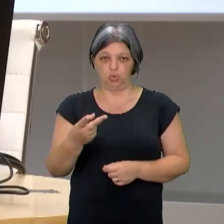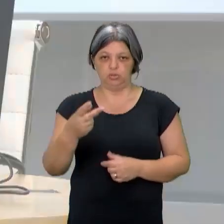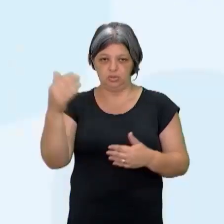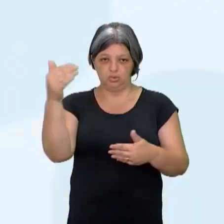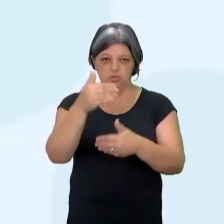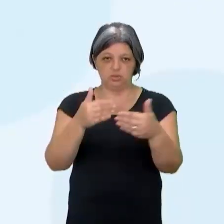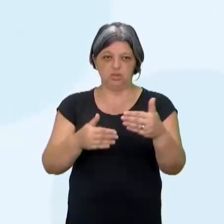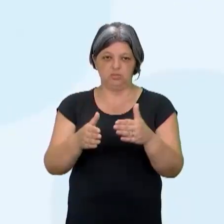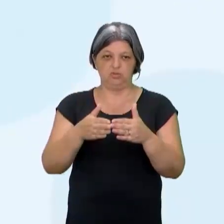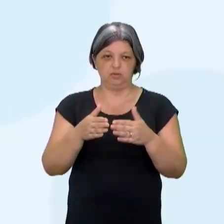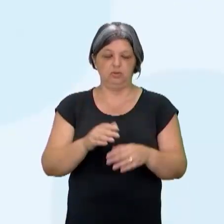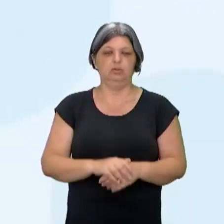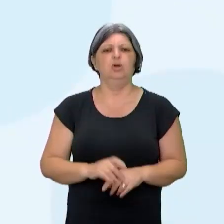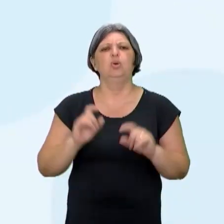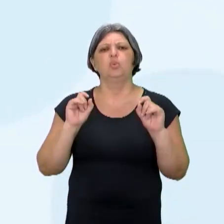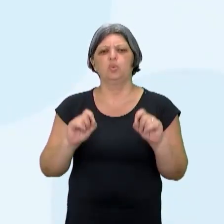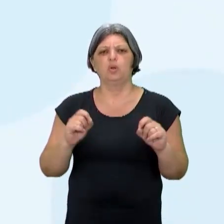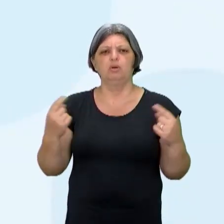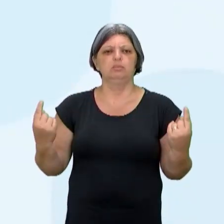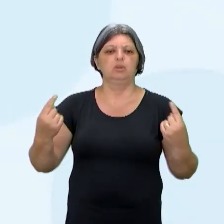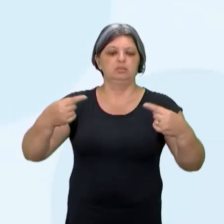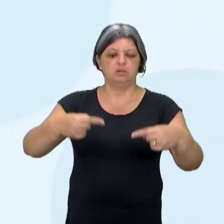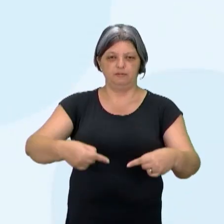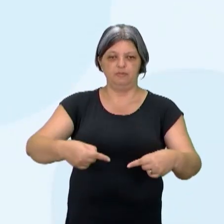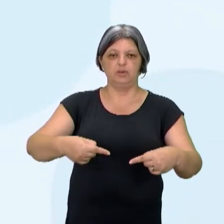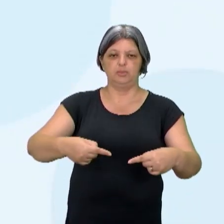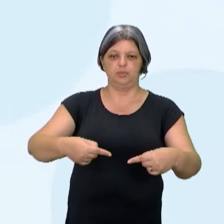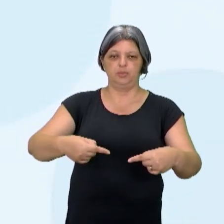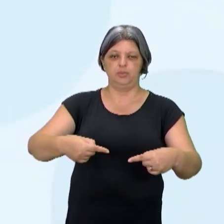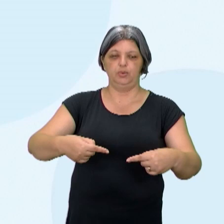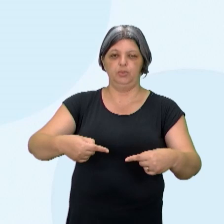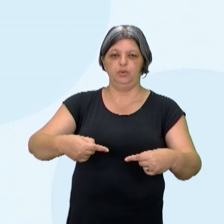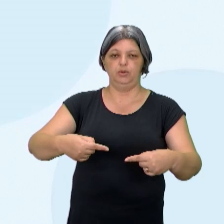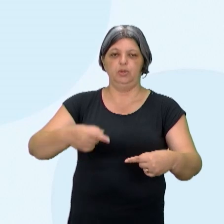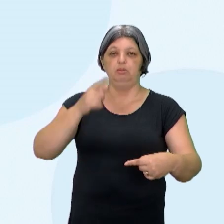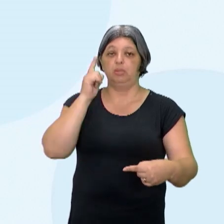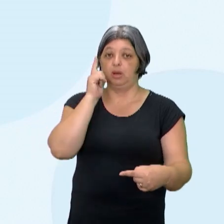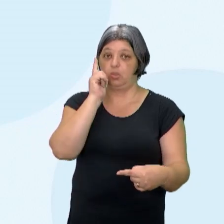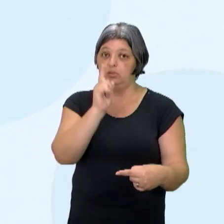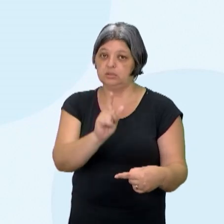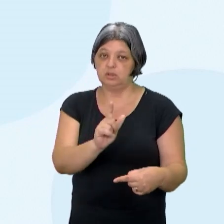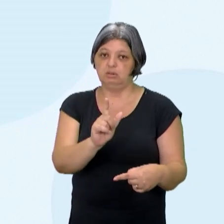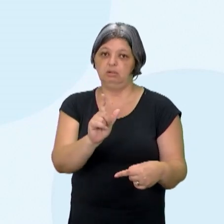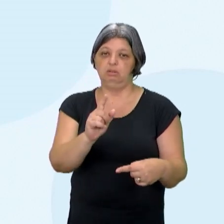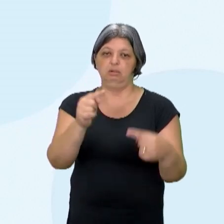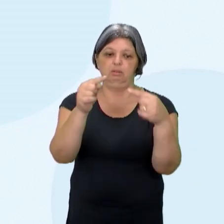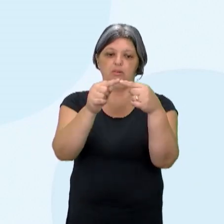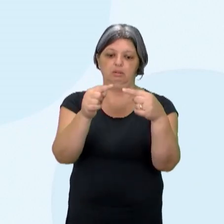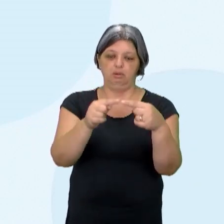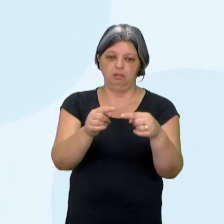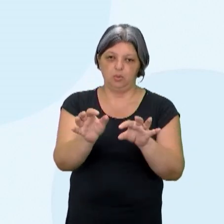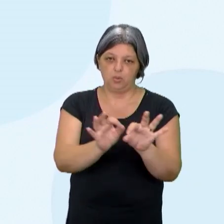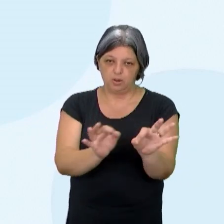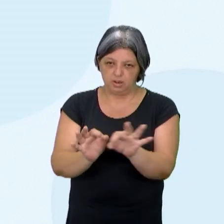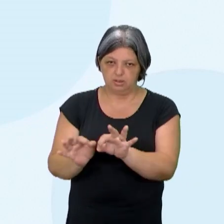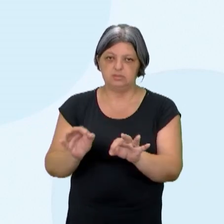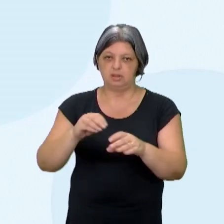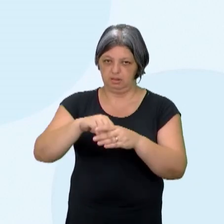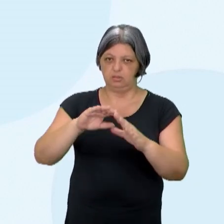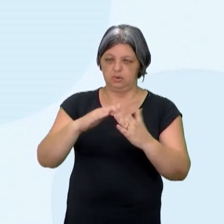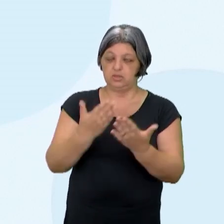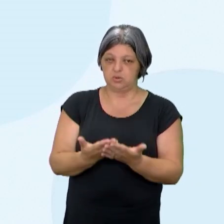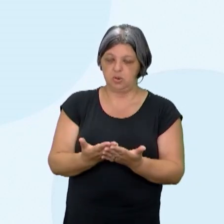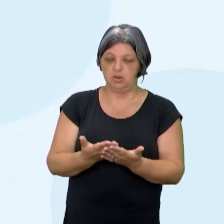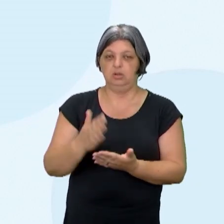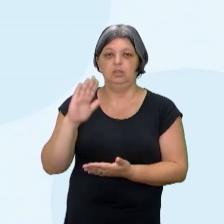produção. Quais são os desafios para garantir os alinhamentos na escola? Então, a gente entendeu aí que